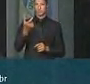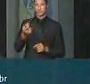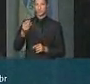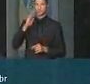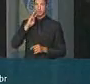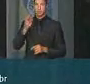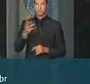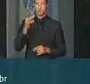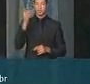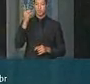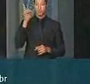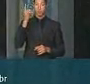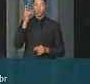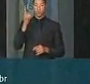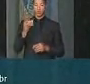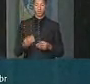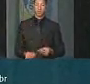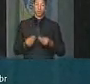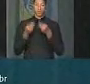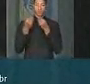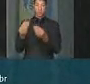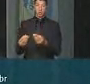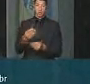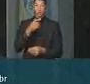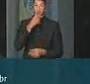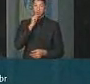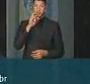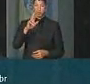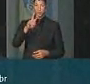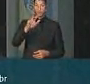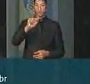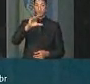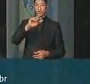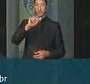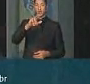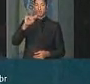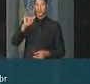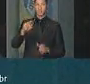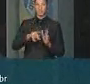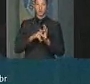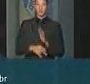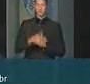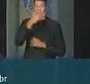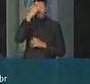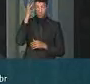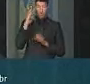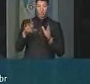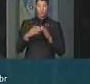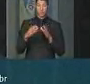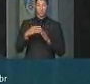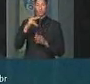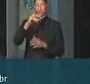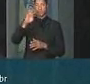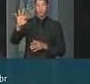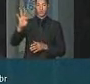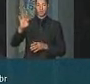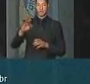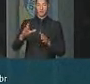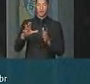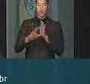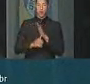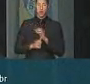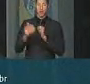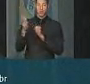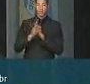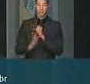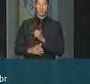200 milhões de dólares foi entregue ao senhor Vacari ao tesoureiro do PT o dinheiro roubado dos brasileiros para